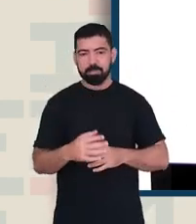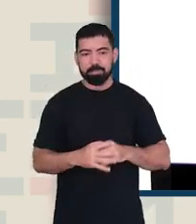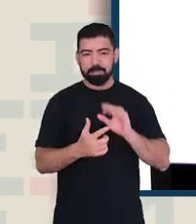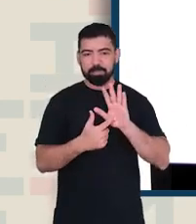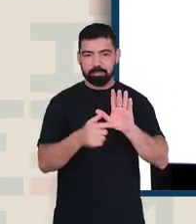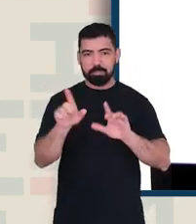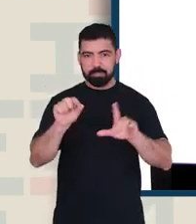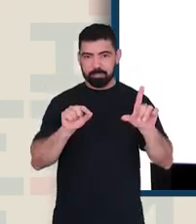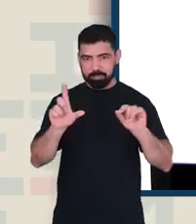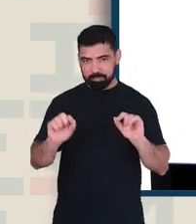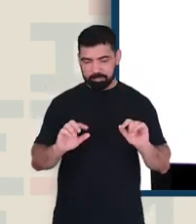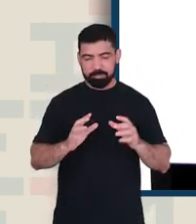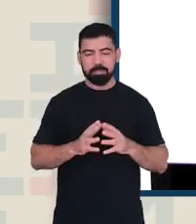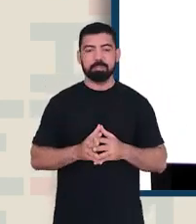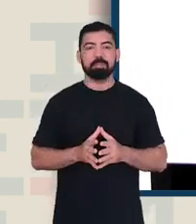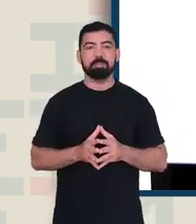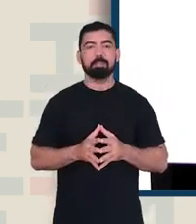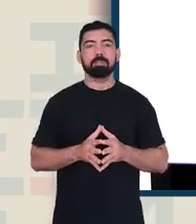selecionei para aqui.